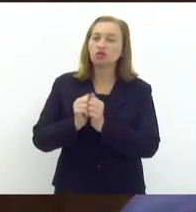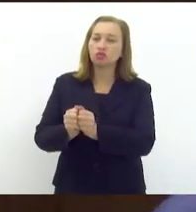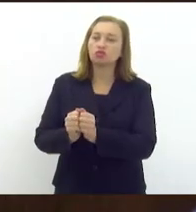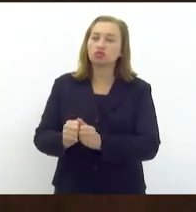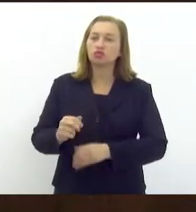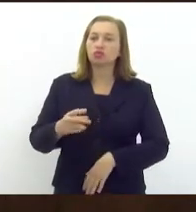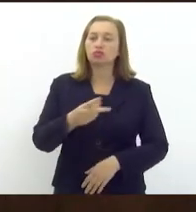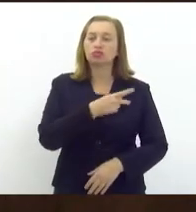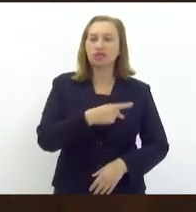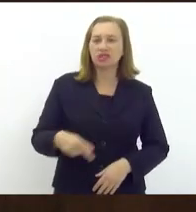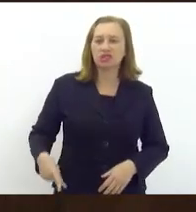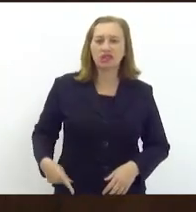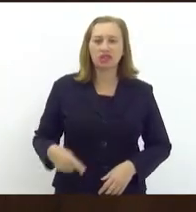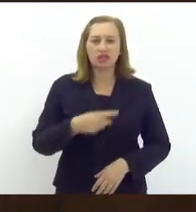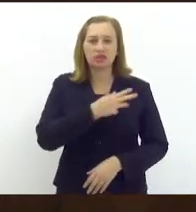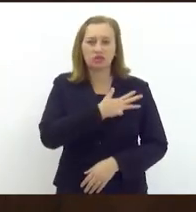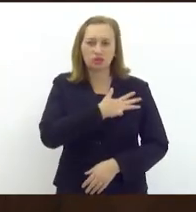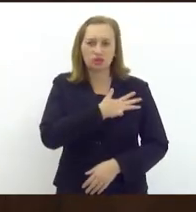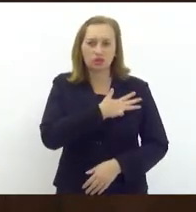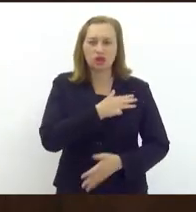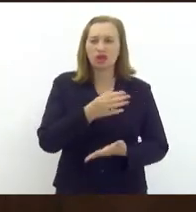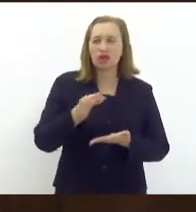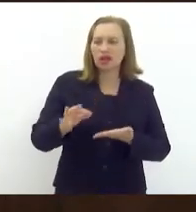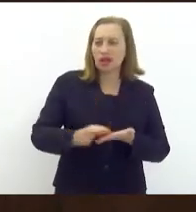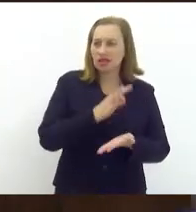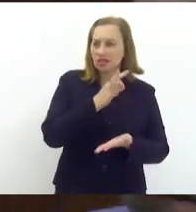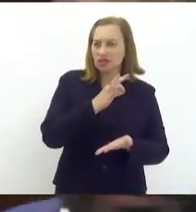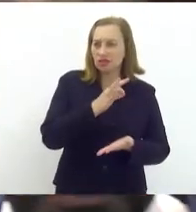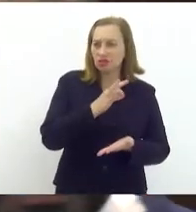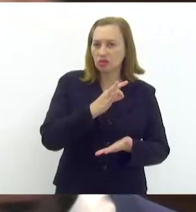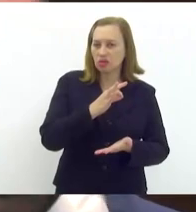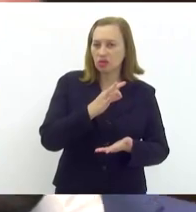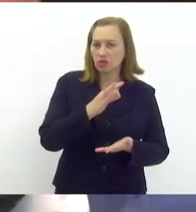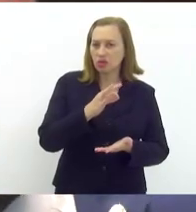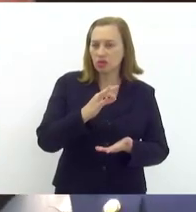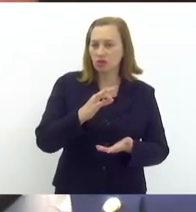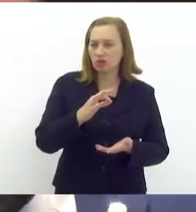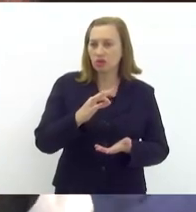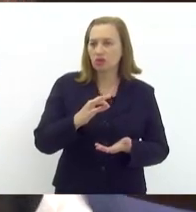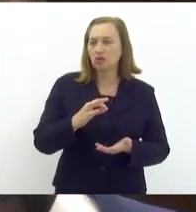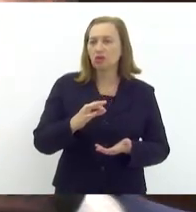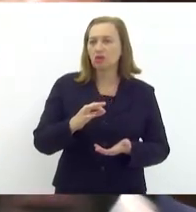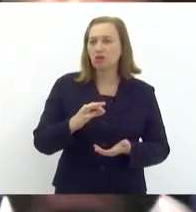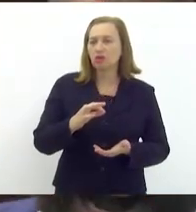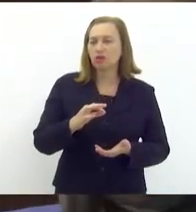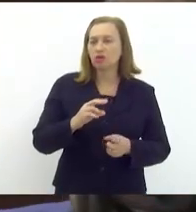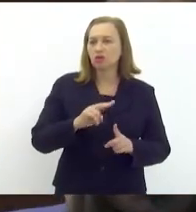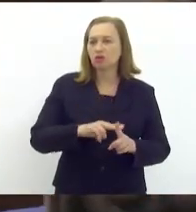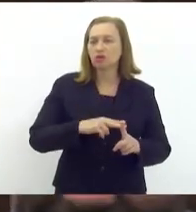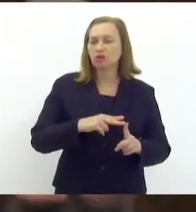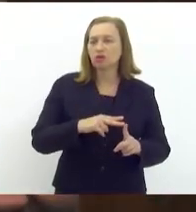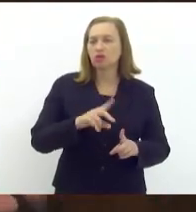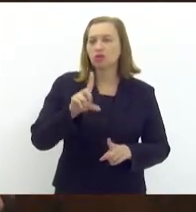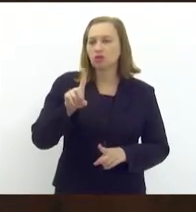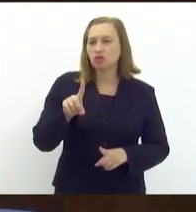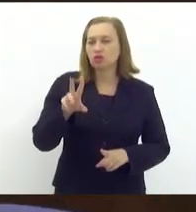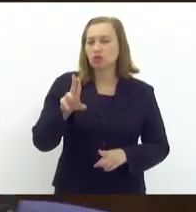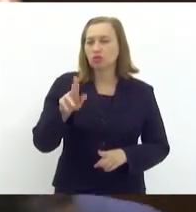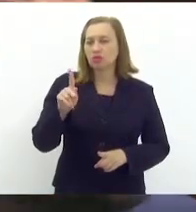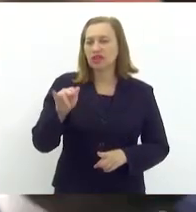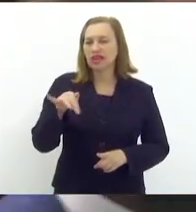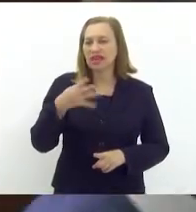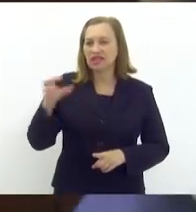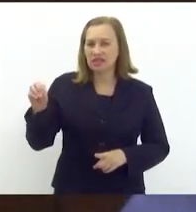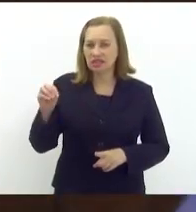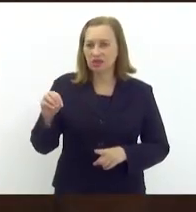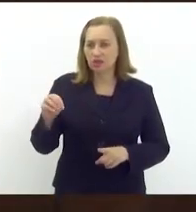e ele lá assinou a duplicação mas só que dentro da área a ser duplicada passou de 10 para 20